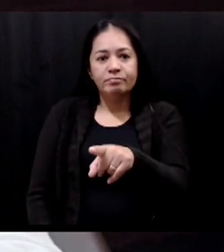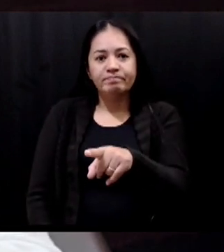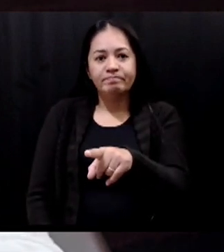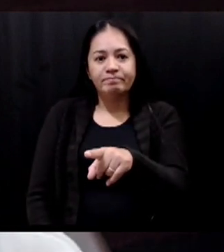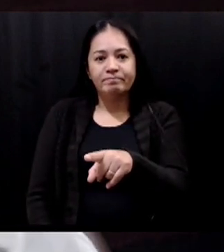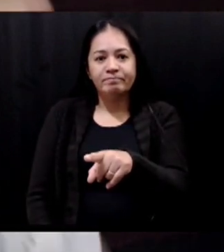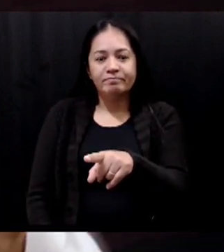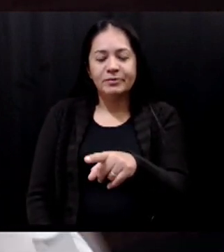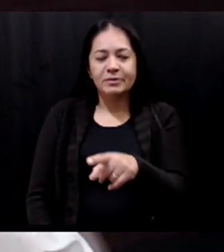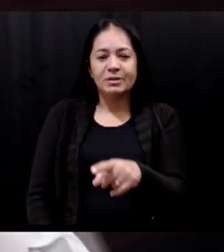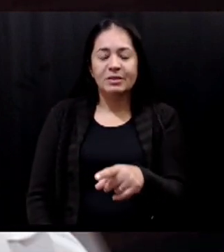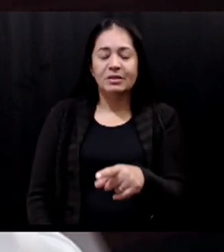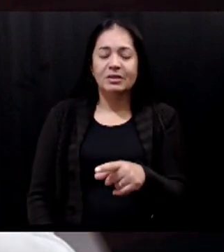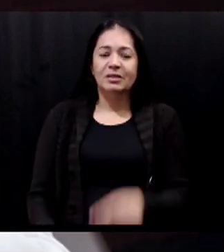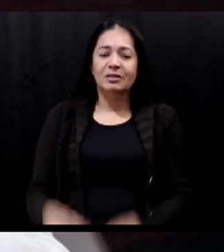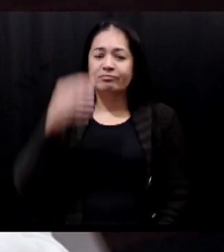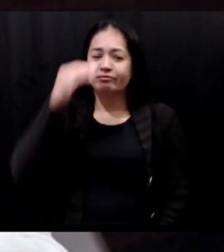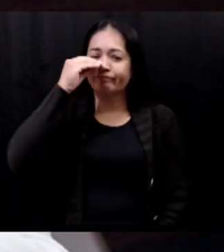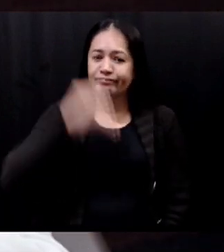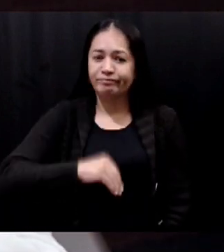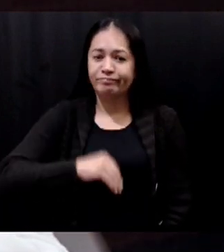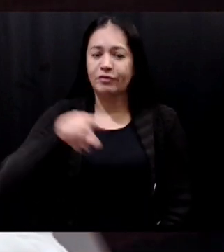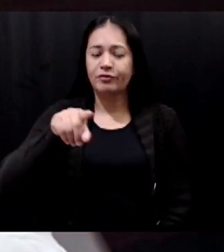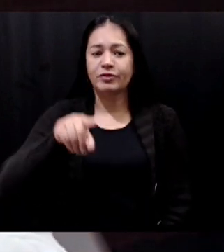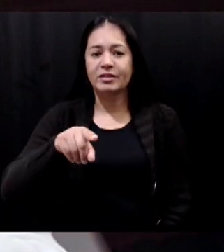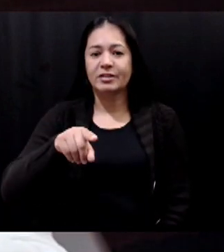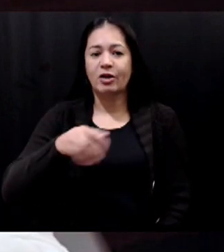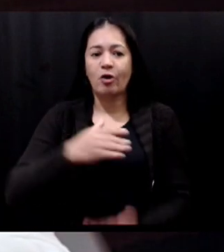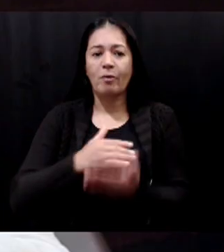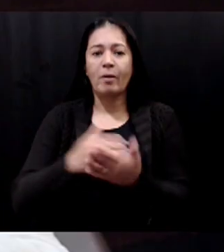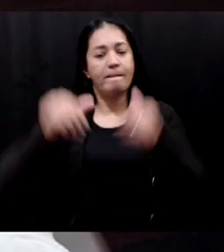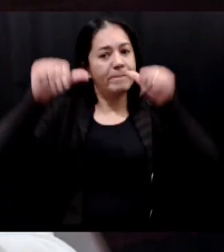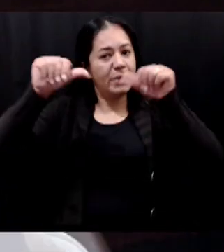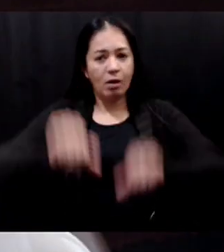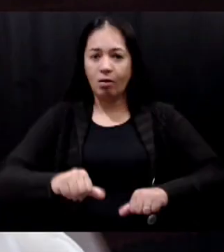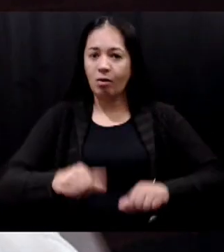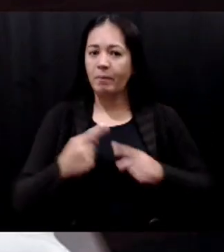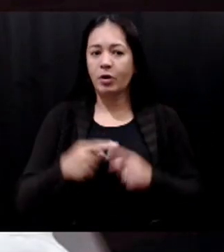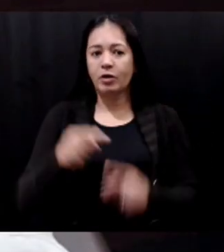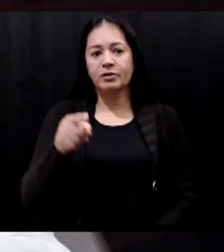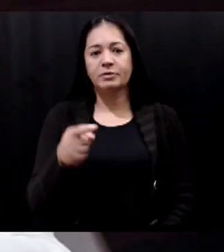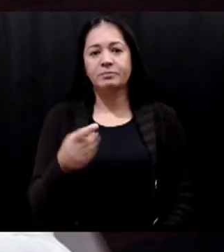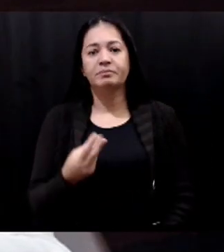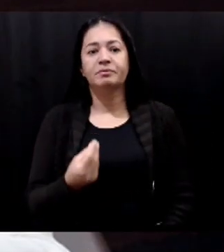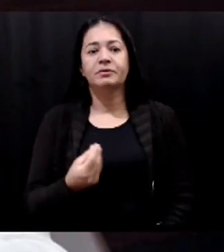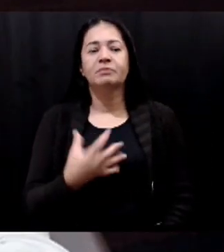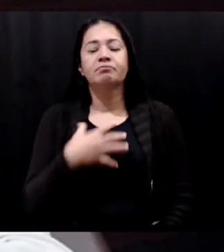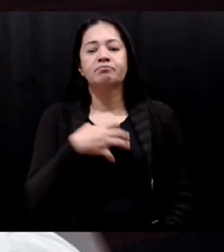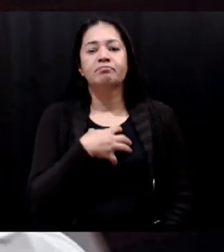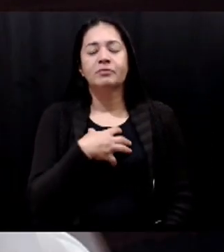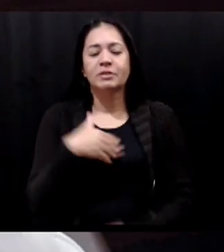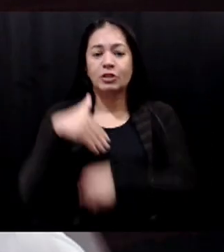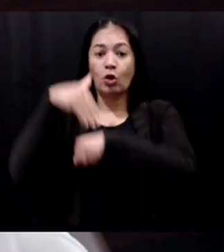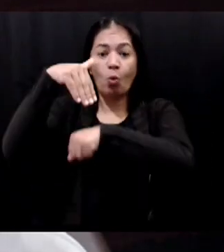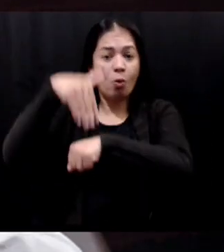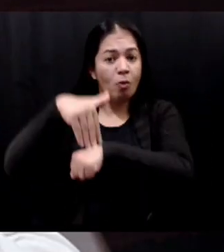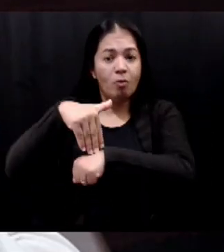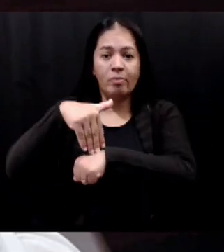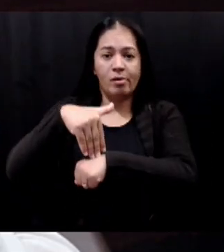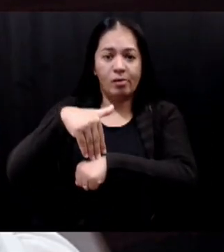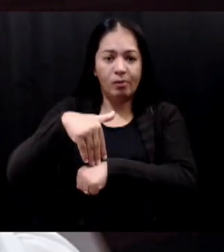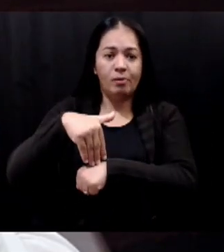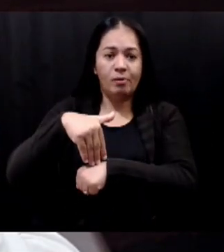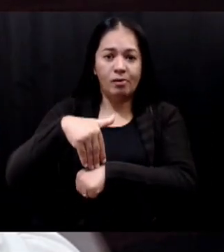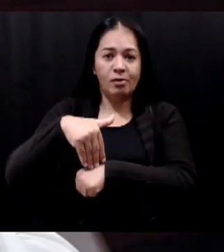recaída, e aí, quando você tem a recaída, é pior, porque aí você se sente culpado, Uhum. a culpa te traz